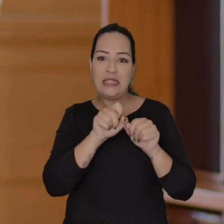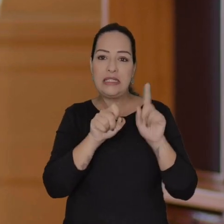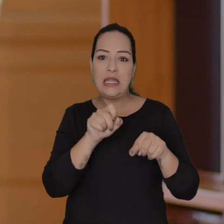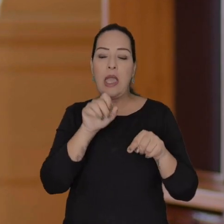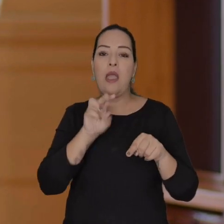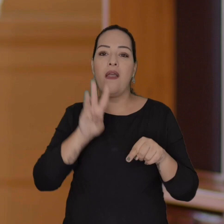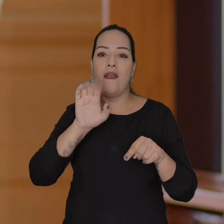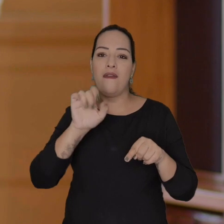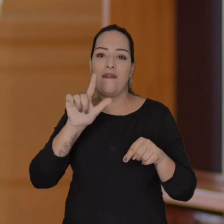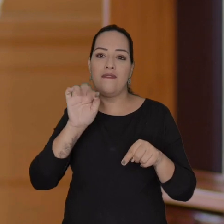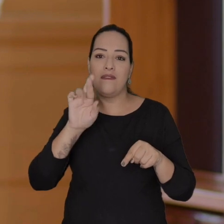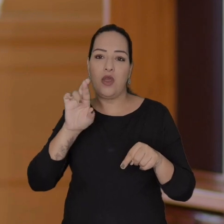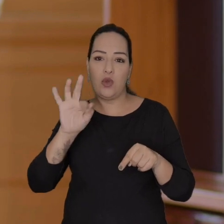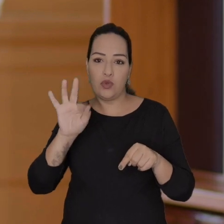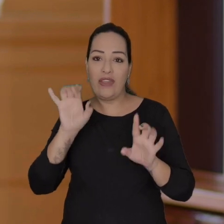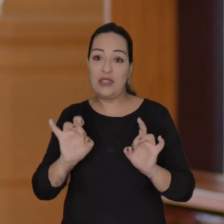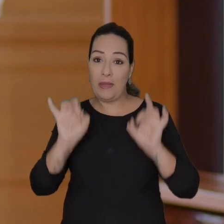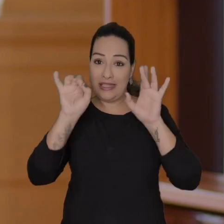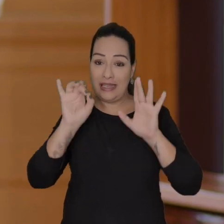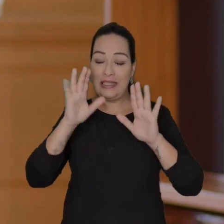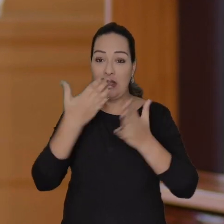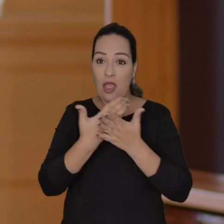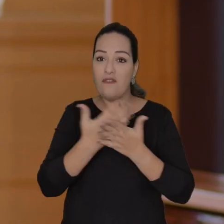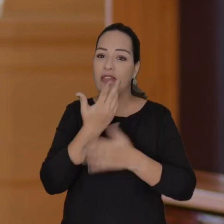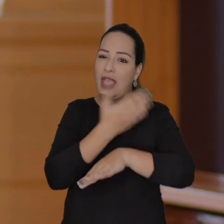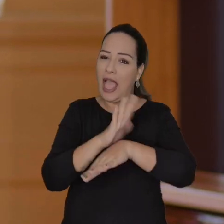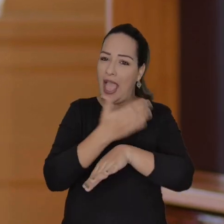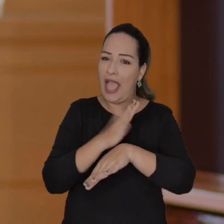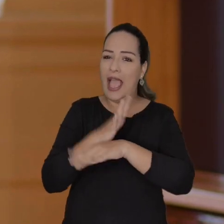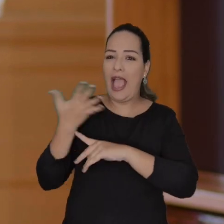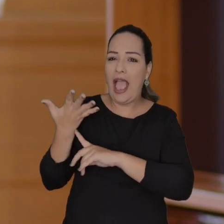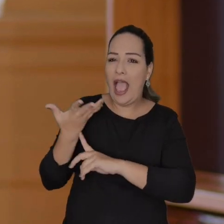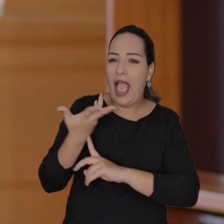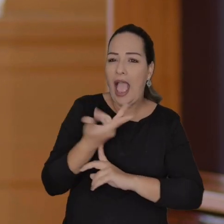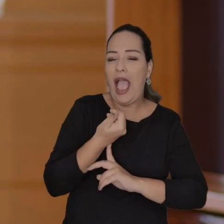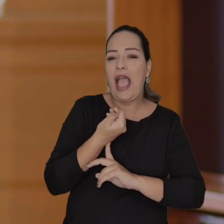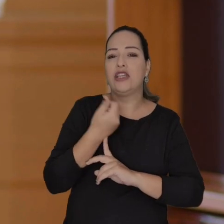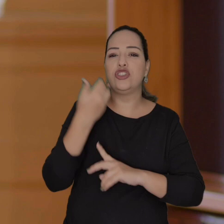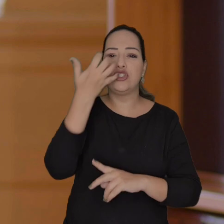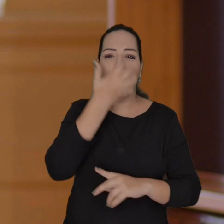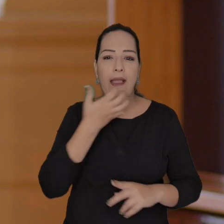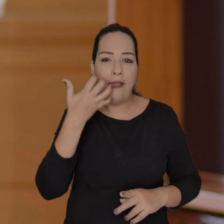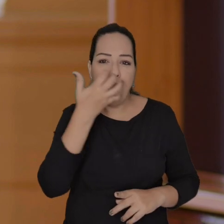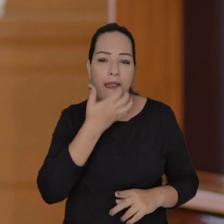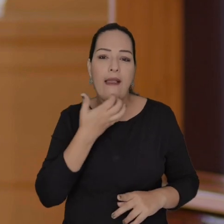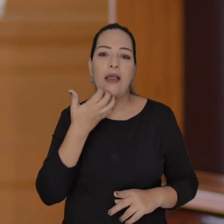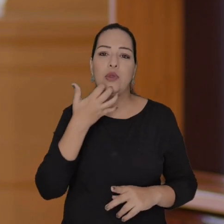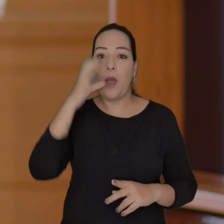Waldorf, ele pode contar que ele vai ter muitos anos de exercício de artes plásticas, de